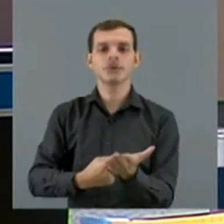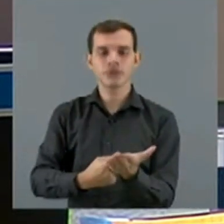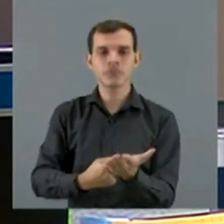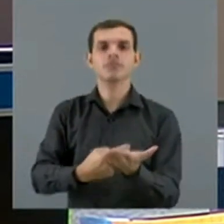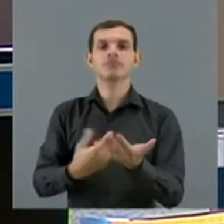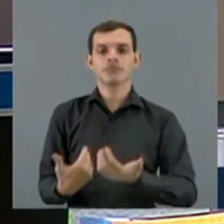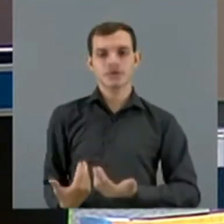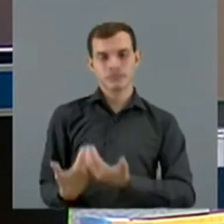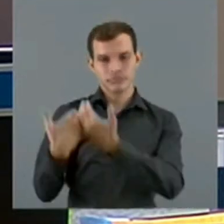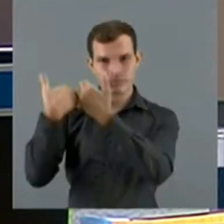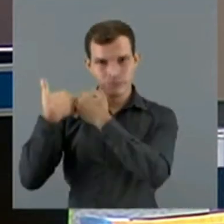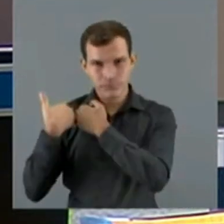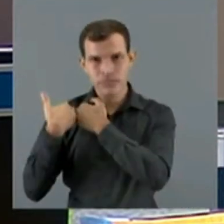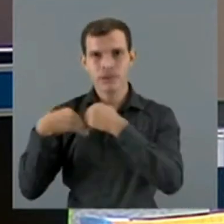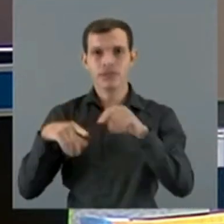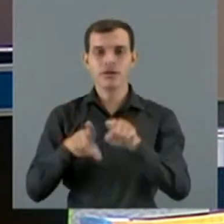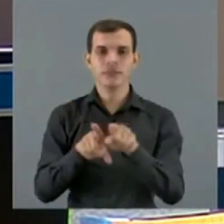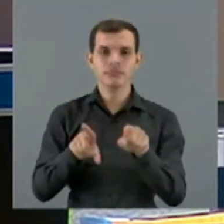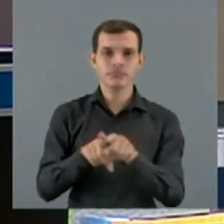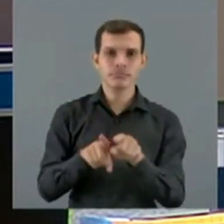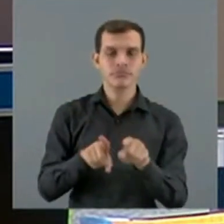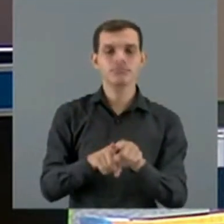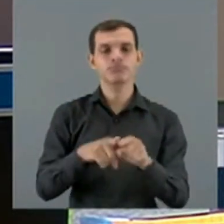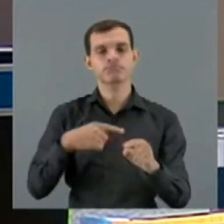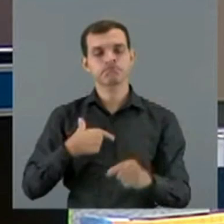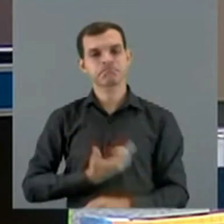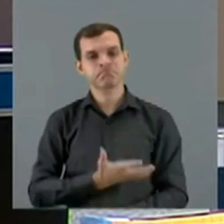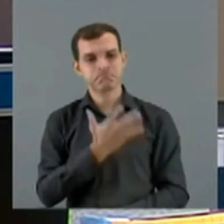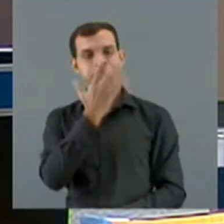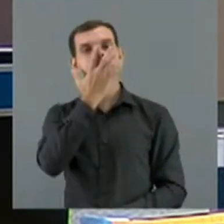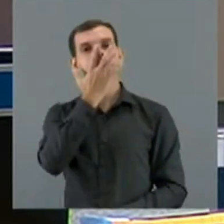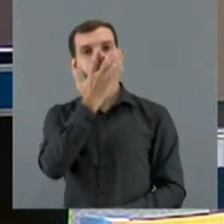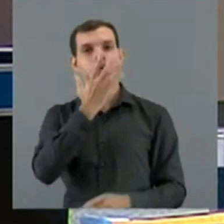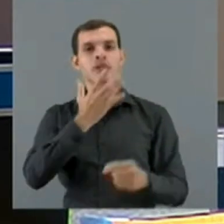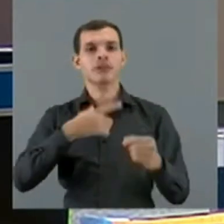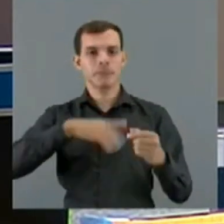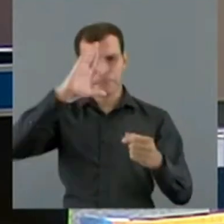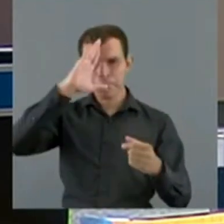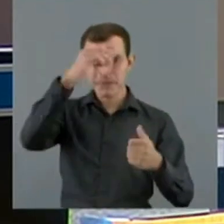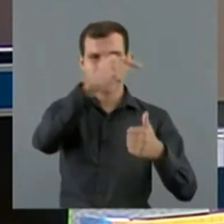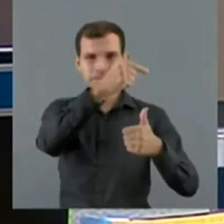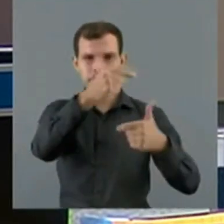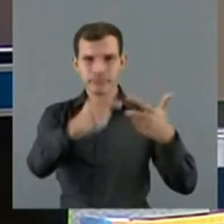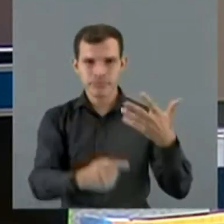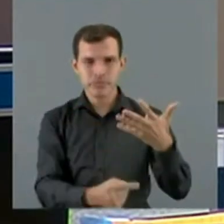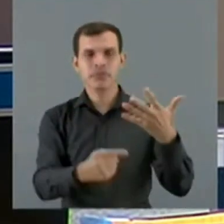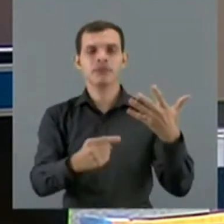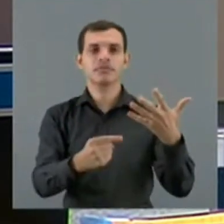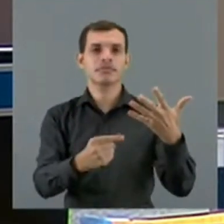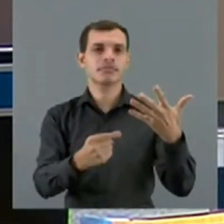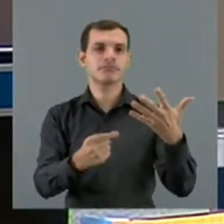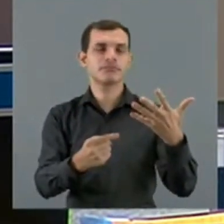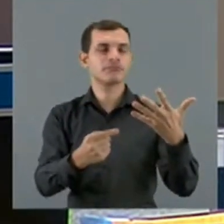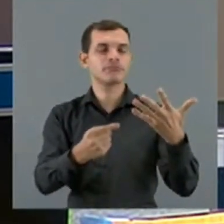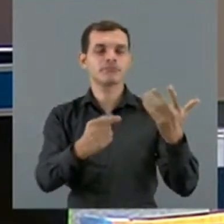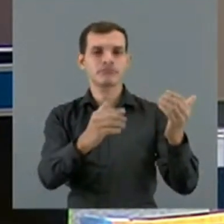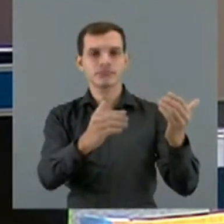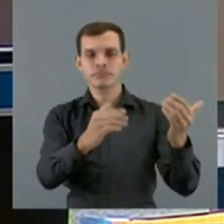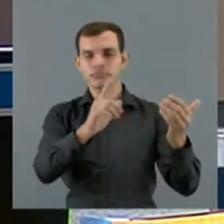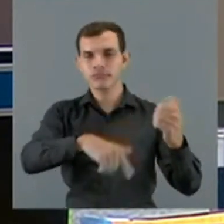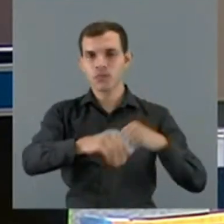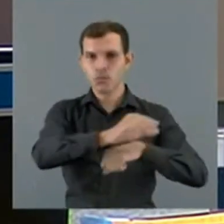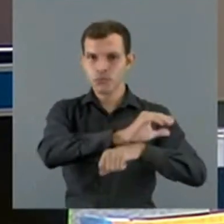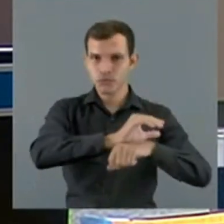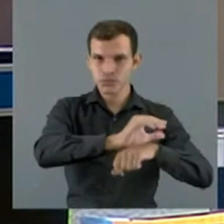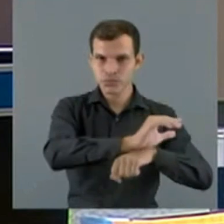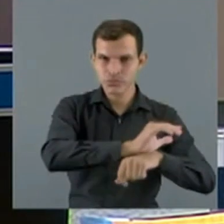aos princípios republicanos, aos valores democráticos, aos poderes constituintes da República, no exercício